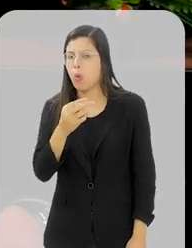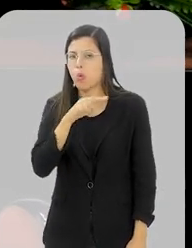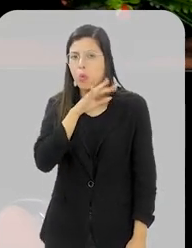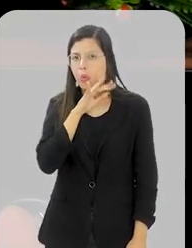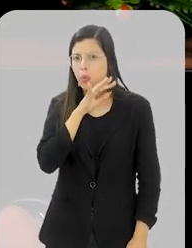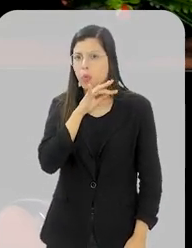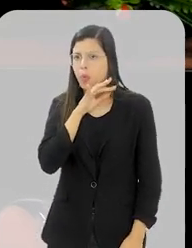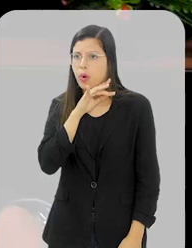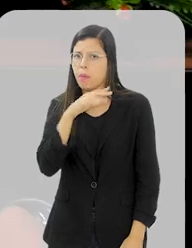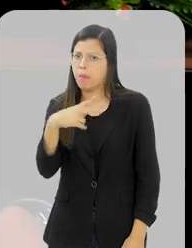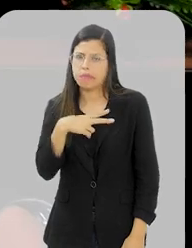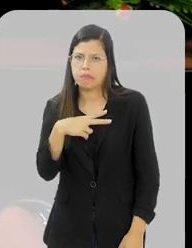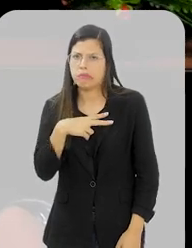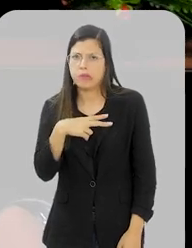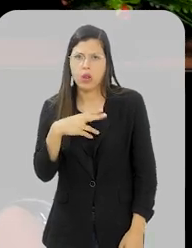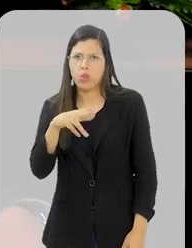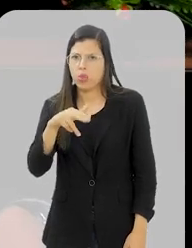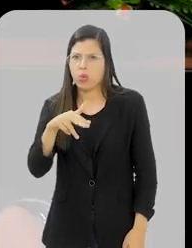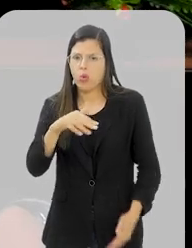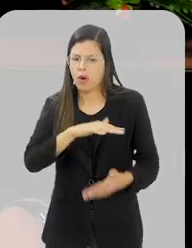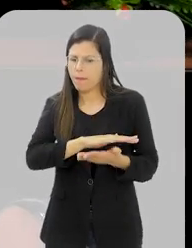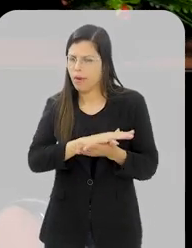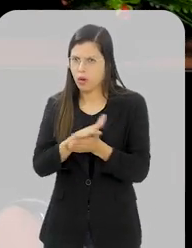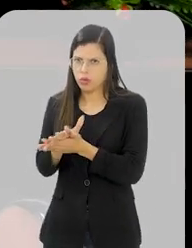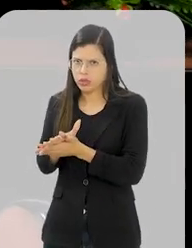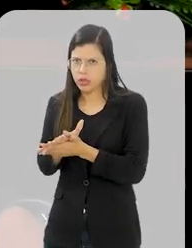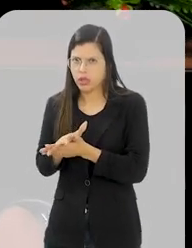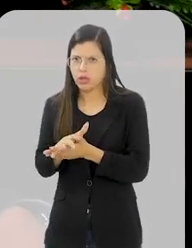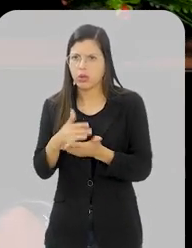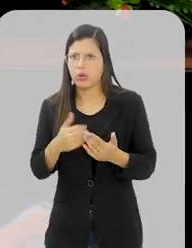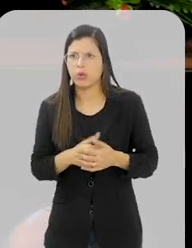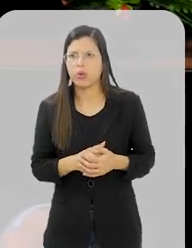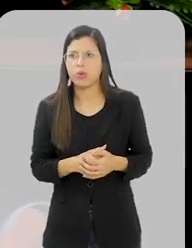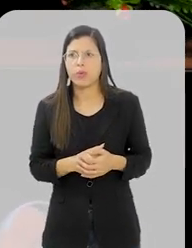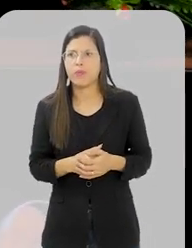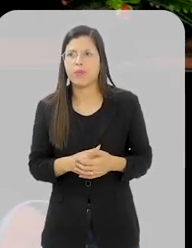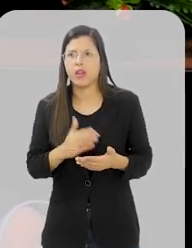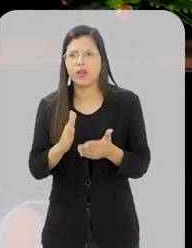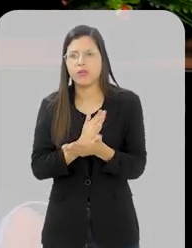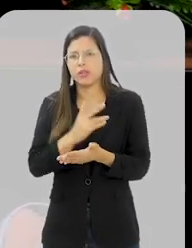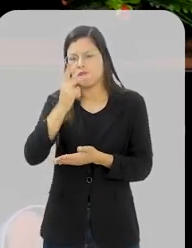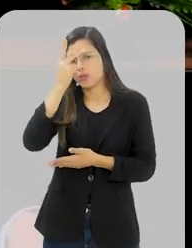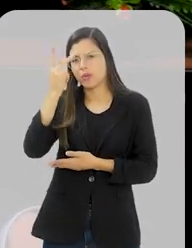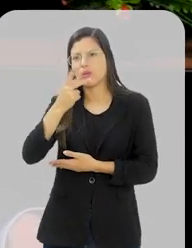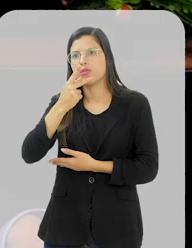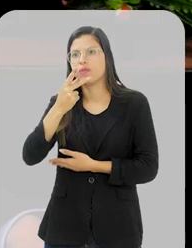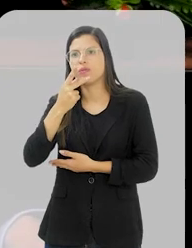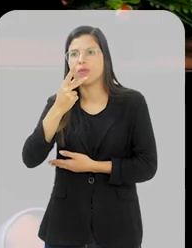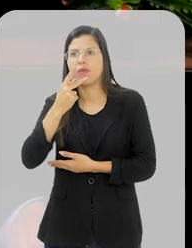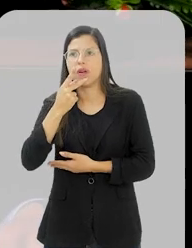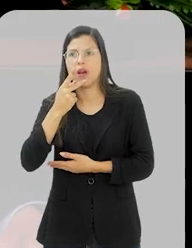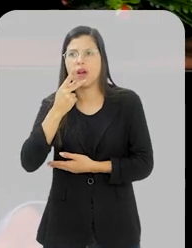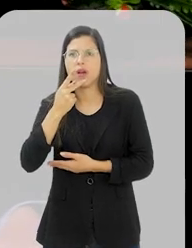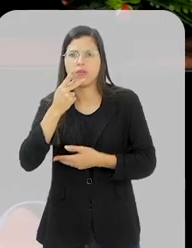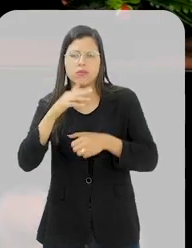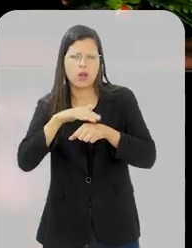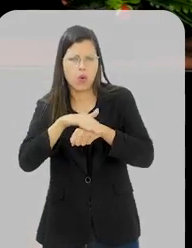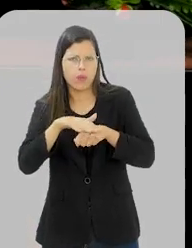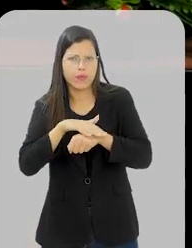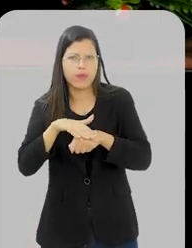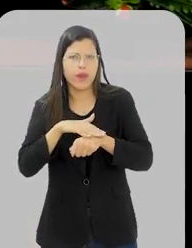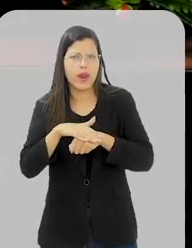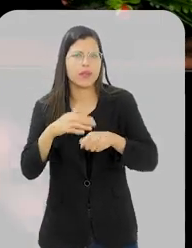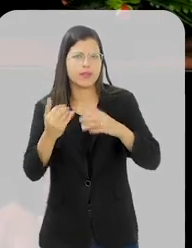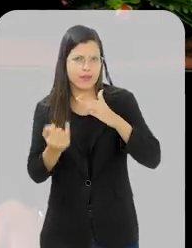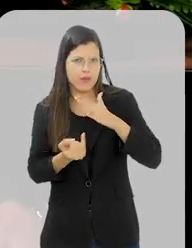pessoalmente eu nunca sofri nenhum tipo de discriminação aqui a colá as pessoas falam eh eh na